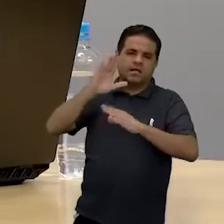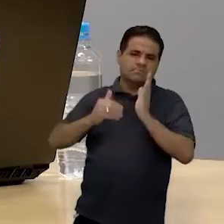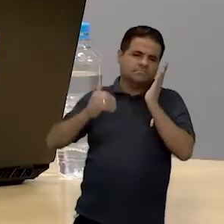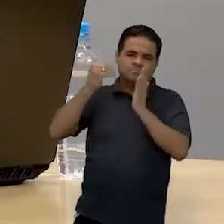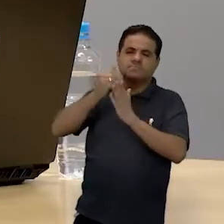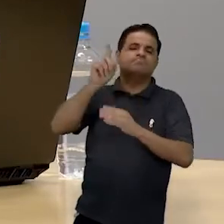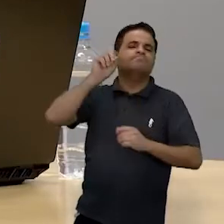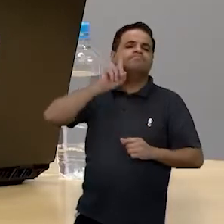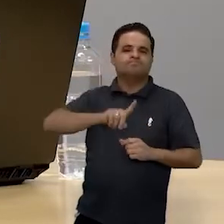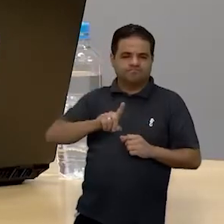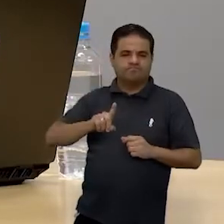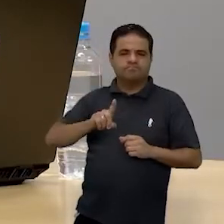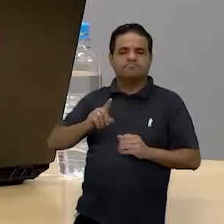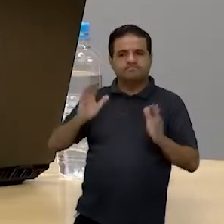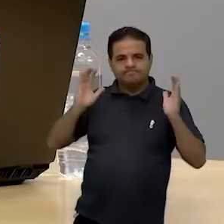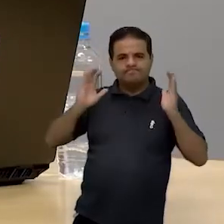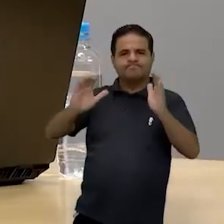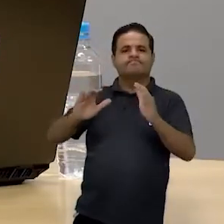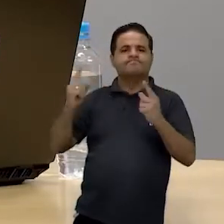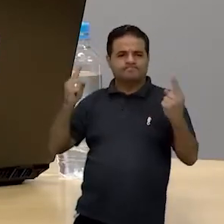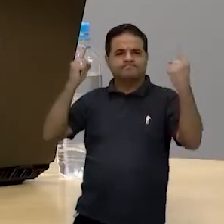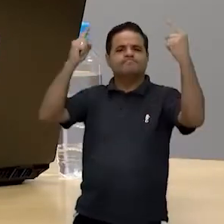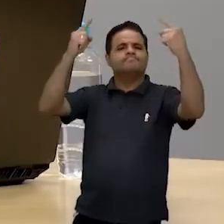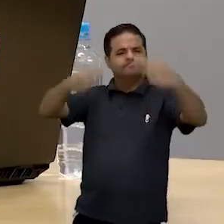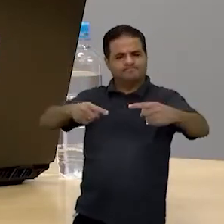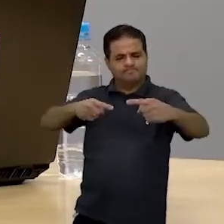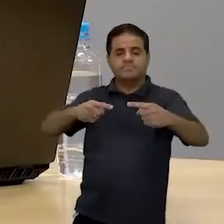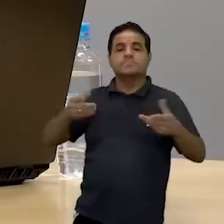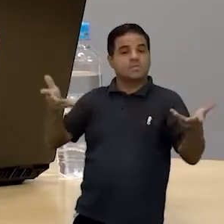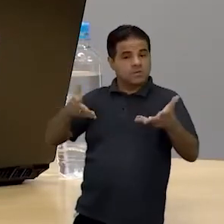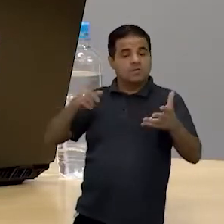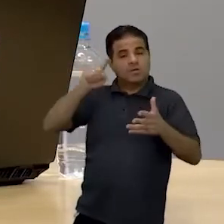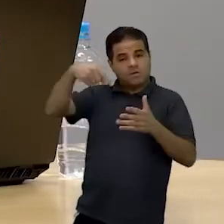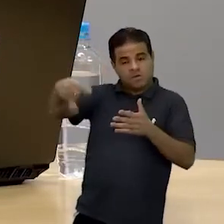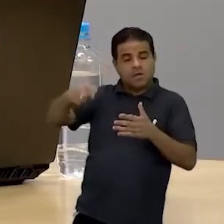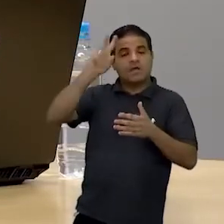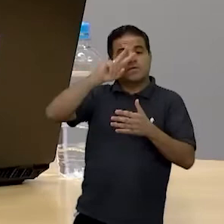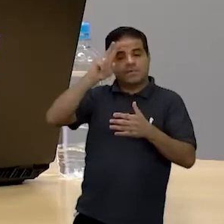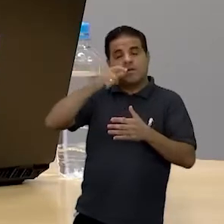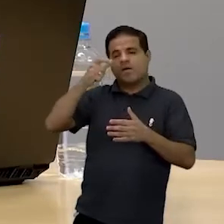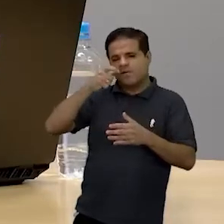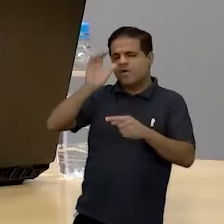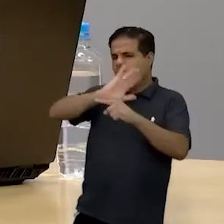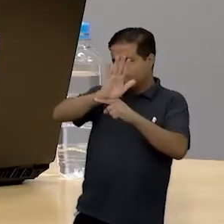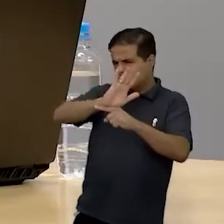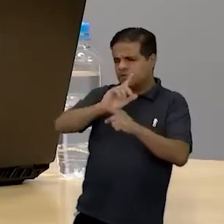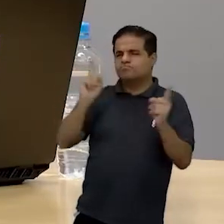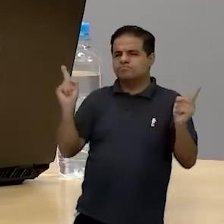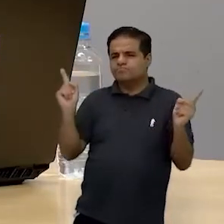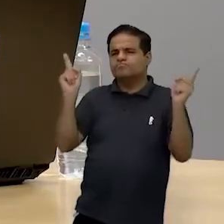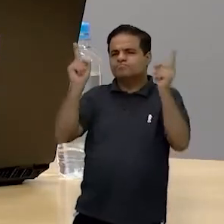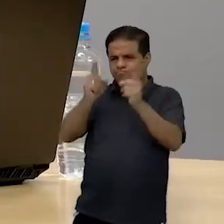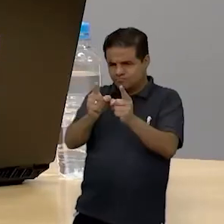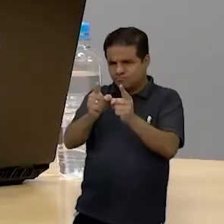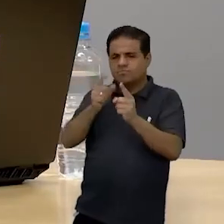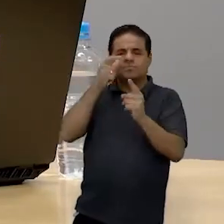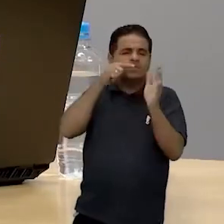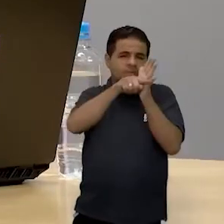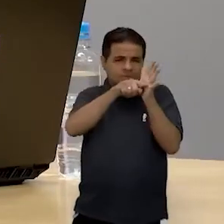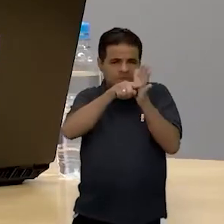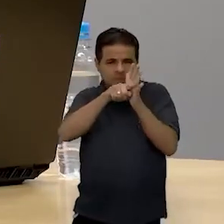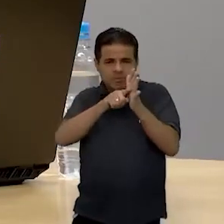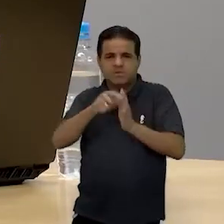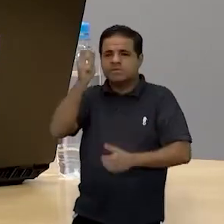Estados Unidos cumpriram com esse desafio aí. E a gente vai relembrar esse momento assistindo um videozinho bem curtinho para a gente analisar um